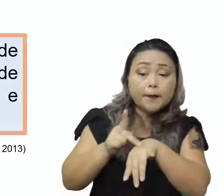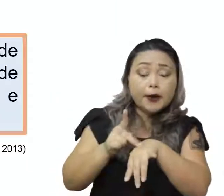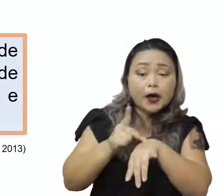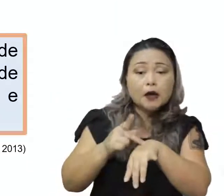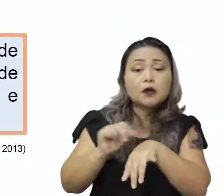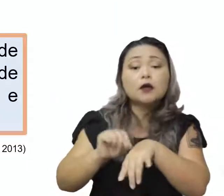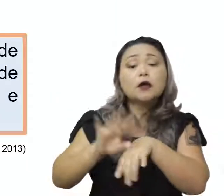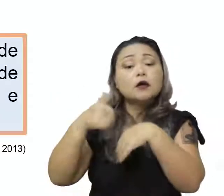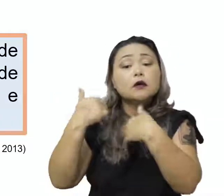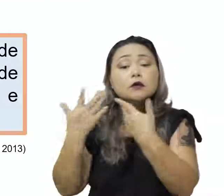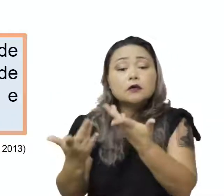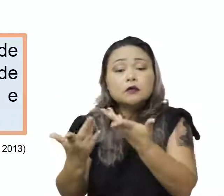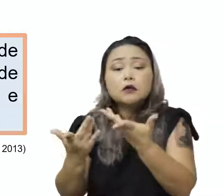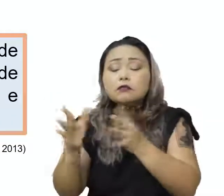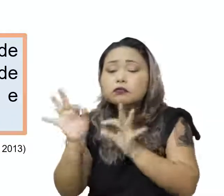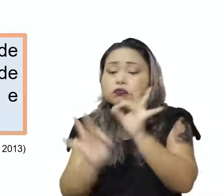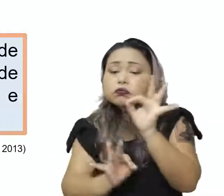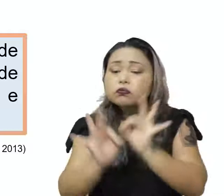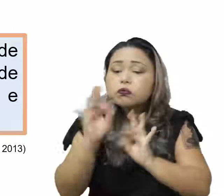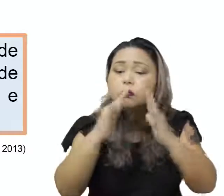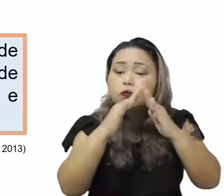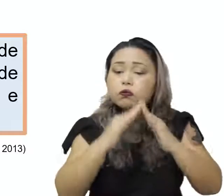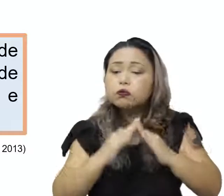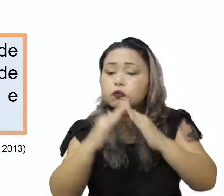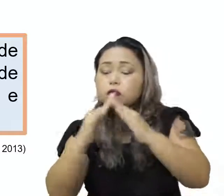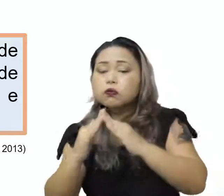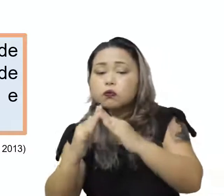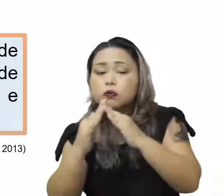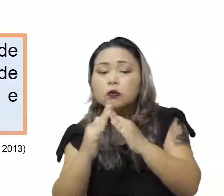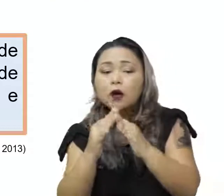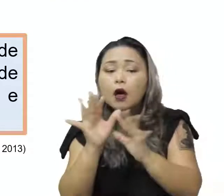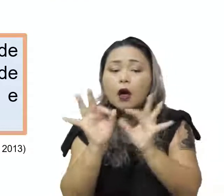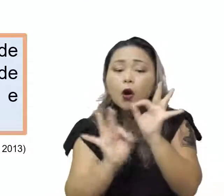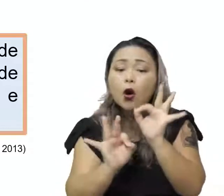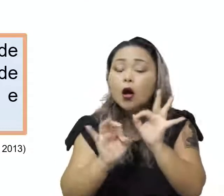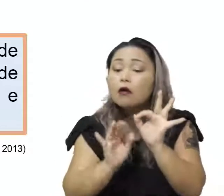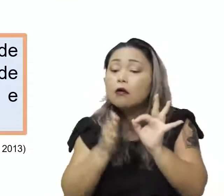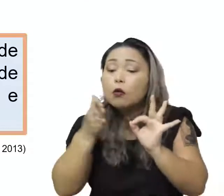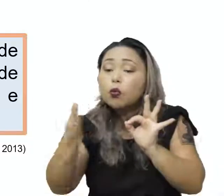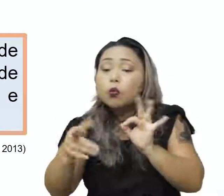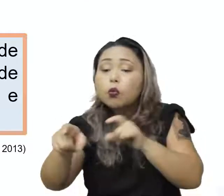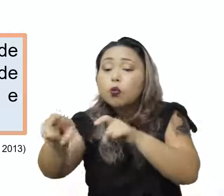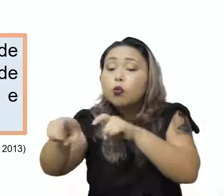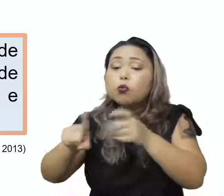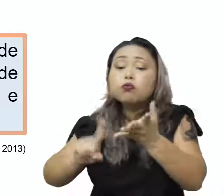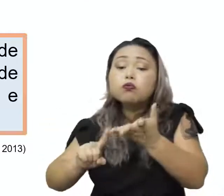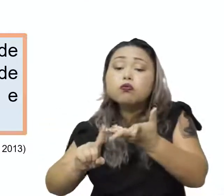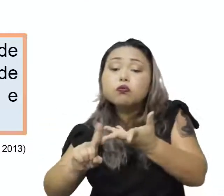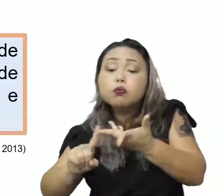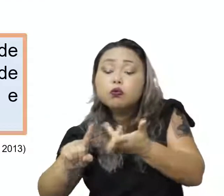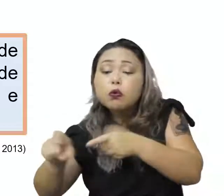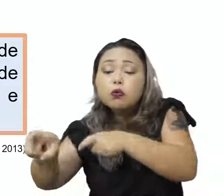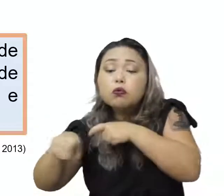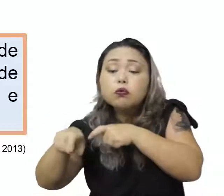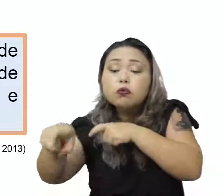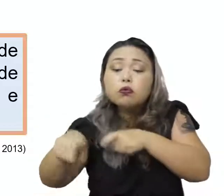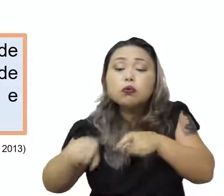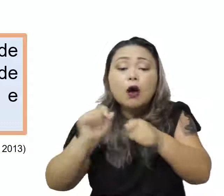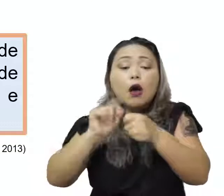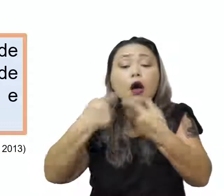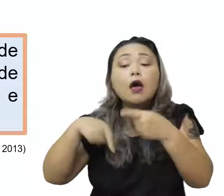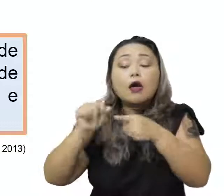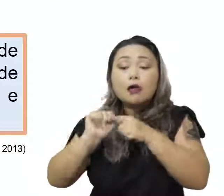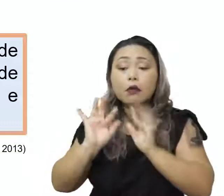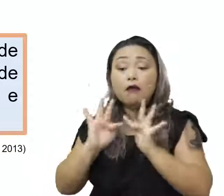Essas condições favoreceram a formação de colônias de povoamento com predominante de policulturas baseadas no trabalho familiar e voltado